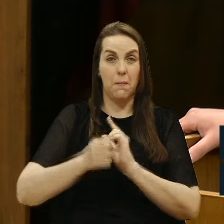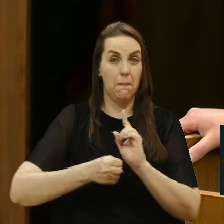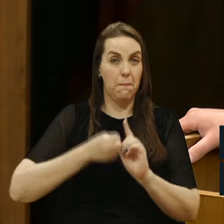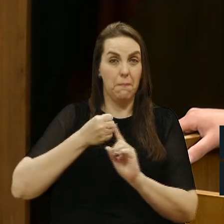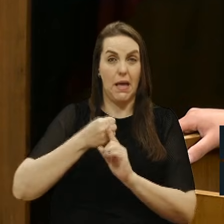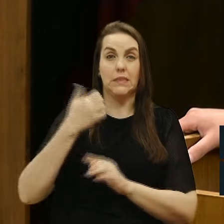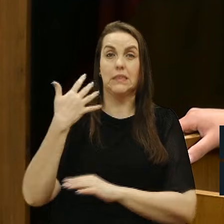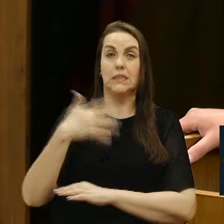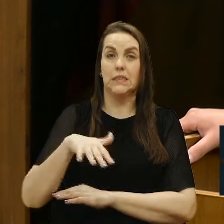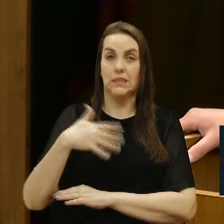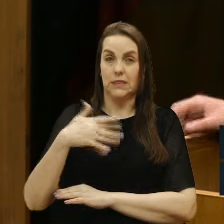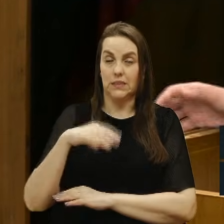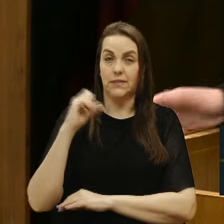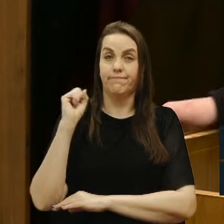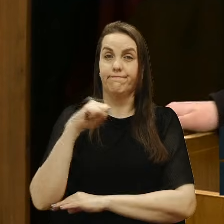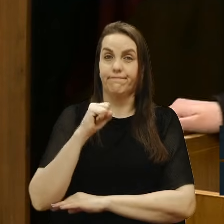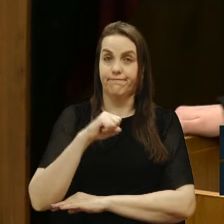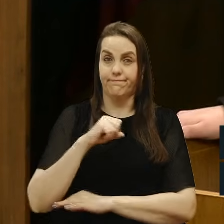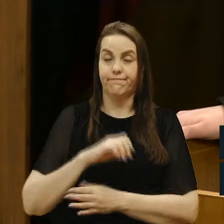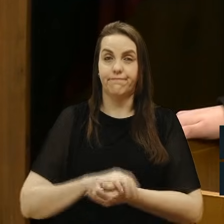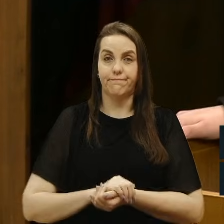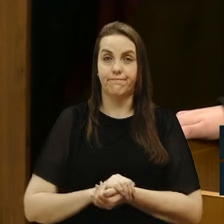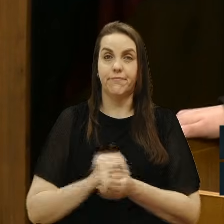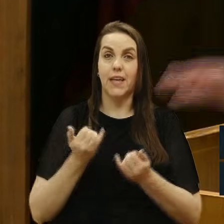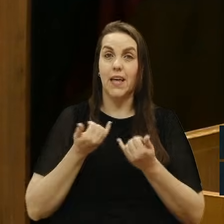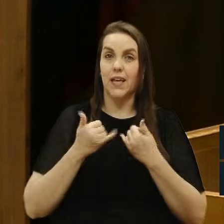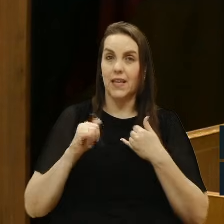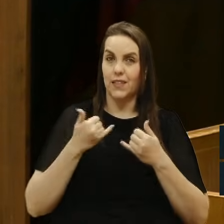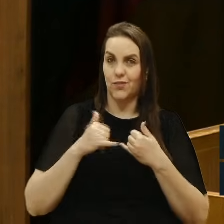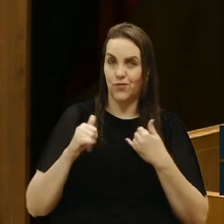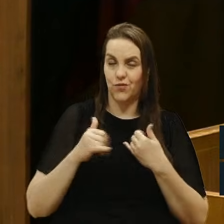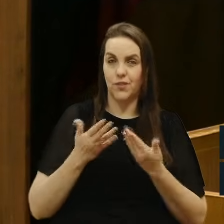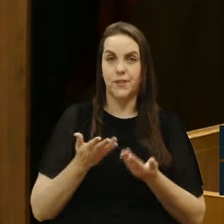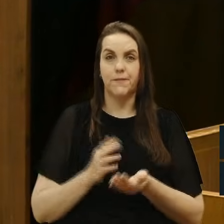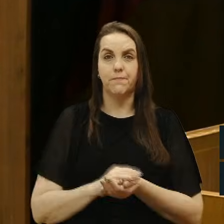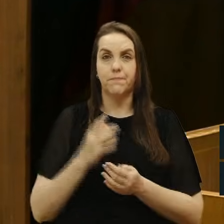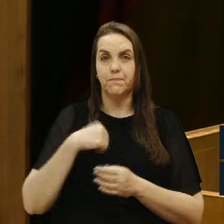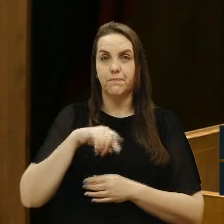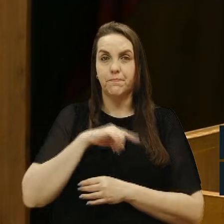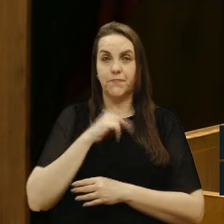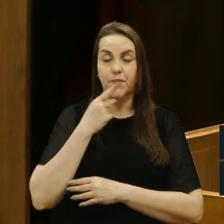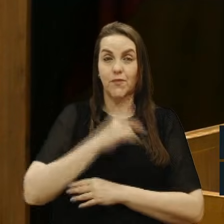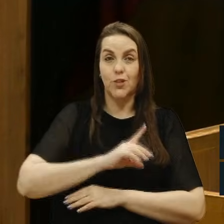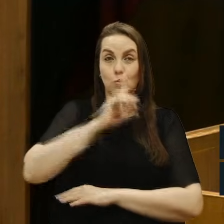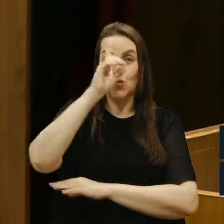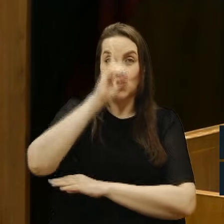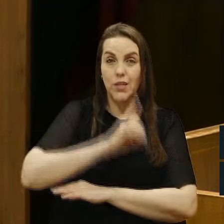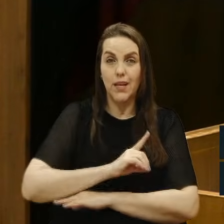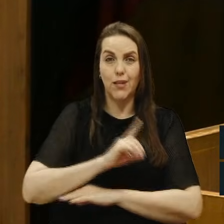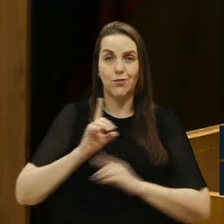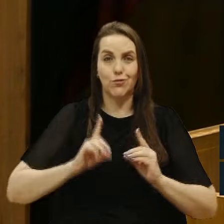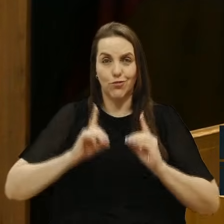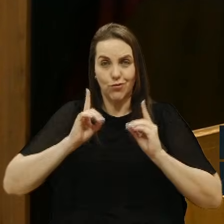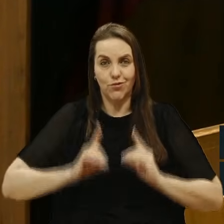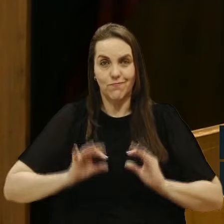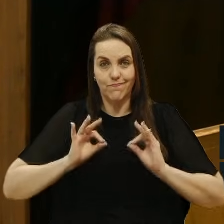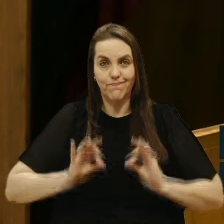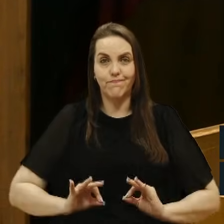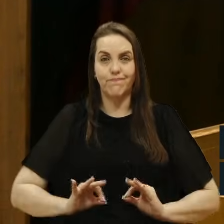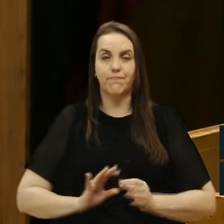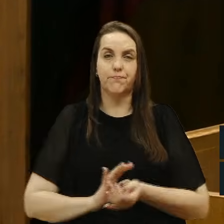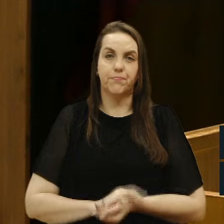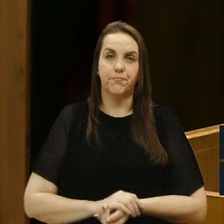muito. Quando a gente fala de energia, nós estamos falando de um direito, de uma dignidade da